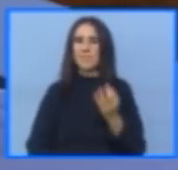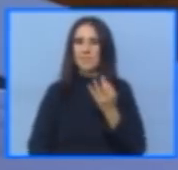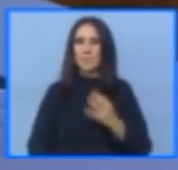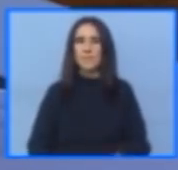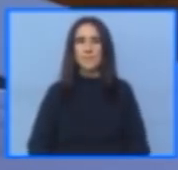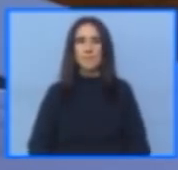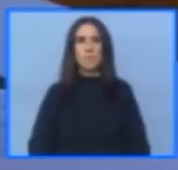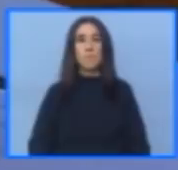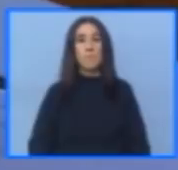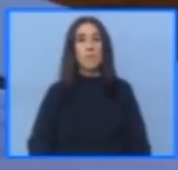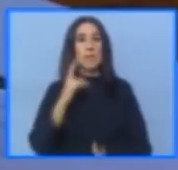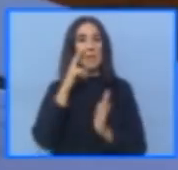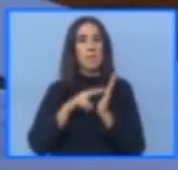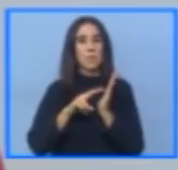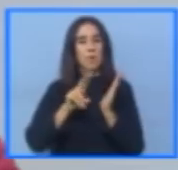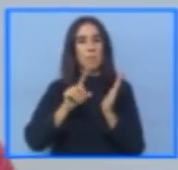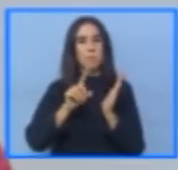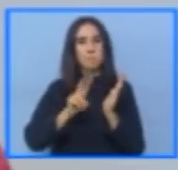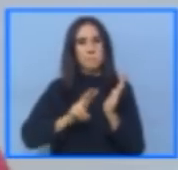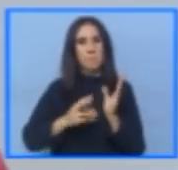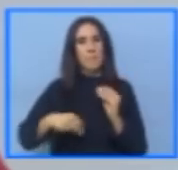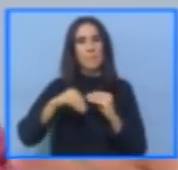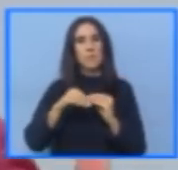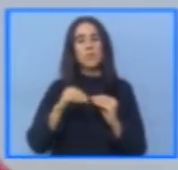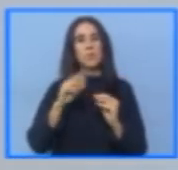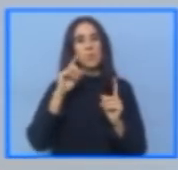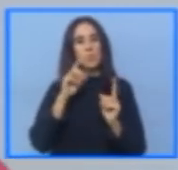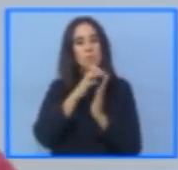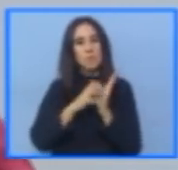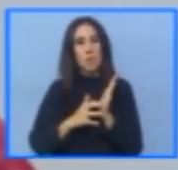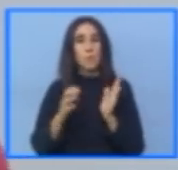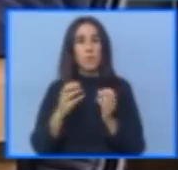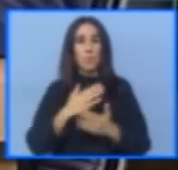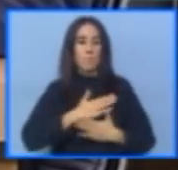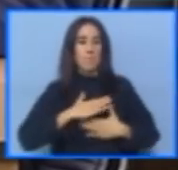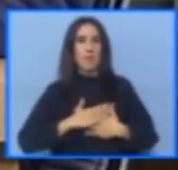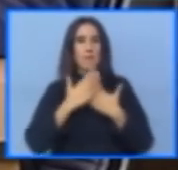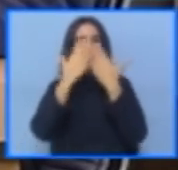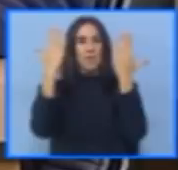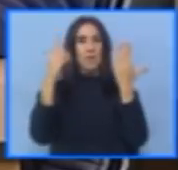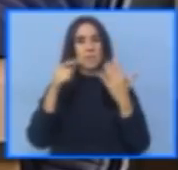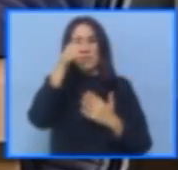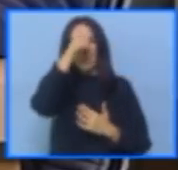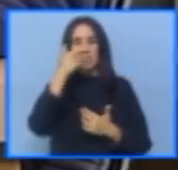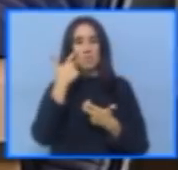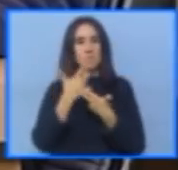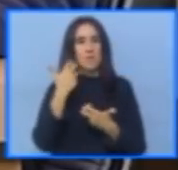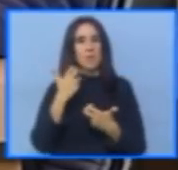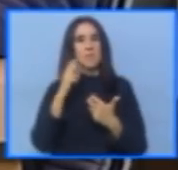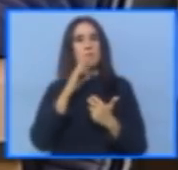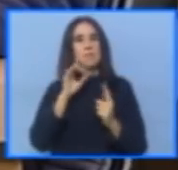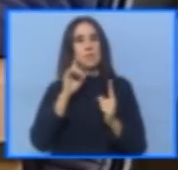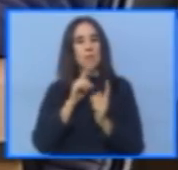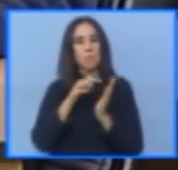também na segunda leitura e aparece-nos também depois no Salmo, que no fundo é o Magnificat, que neste domingo ganha o estatuto de